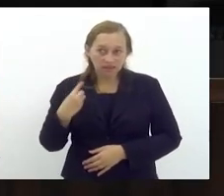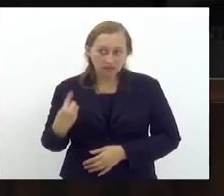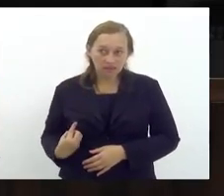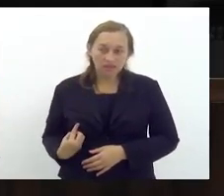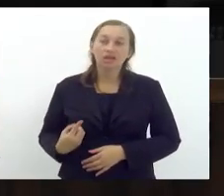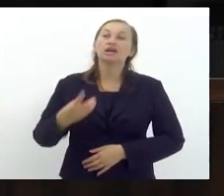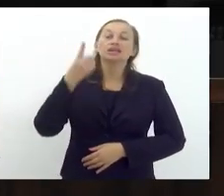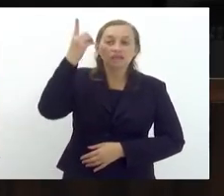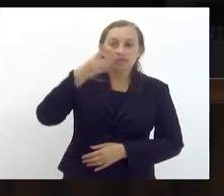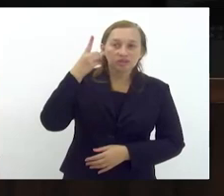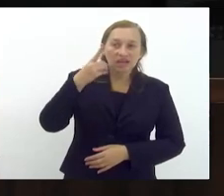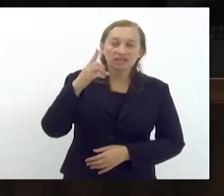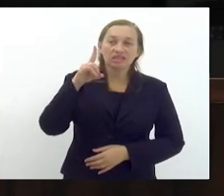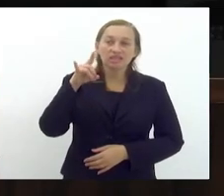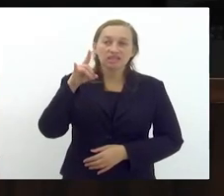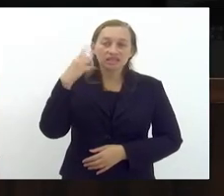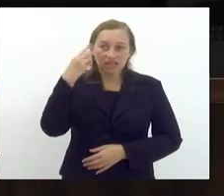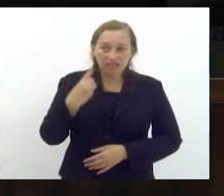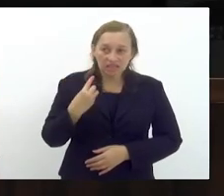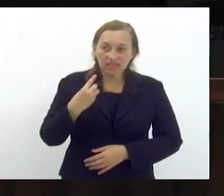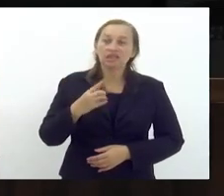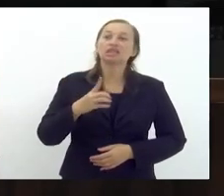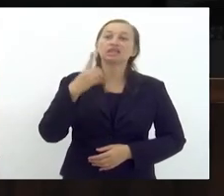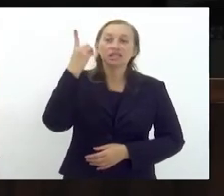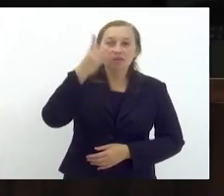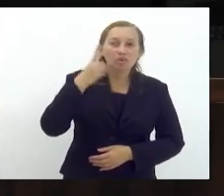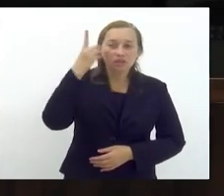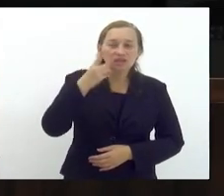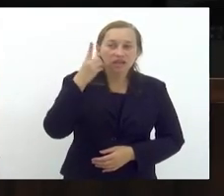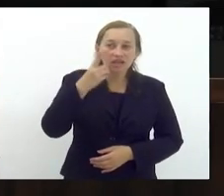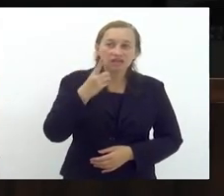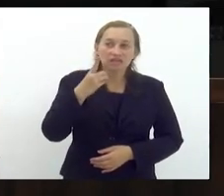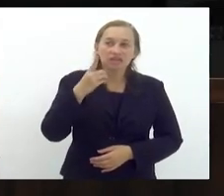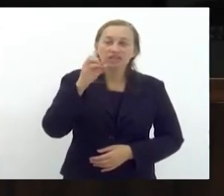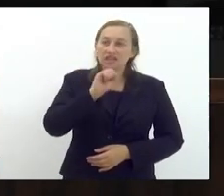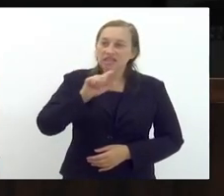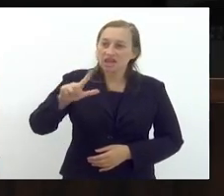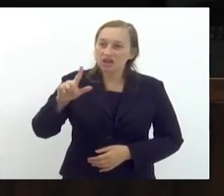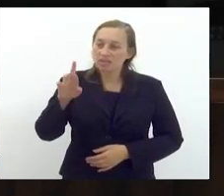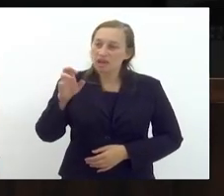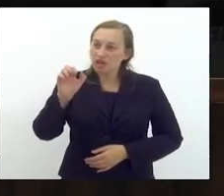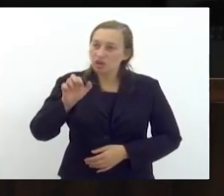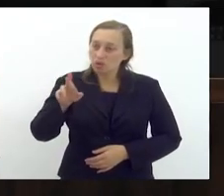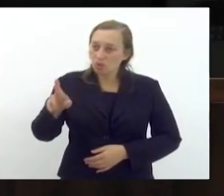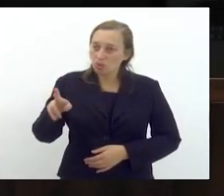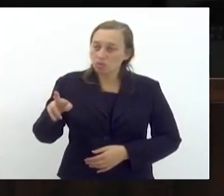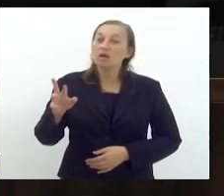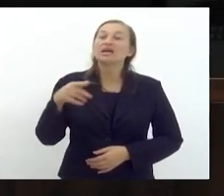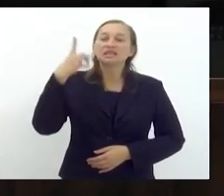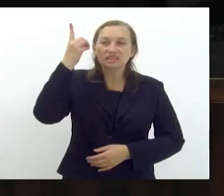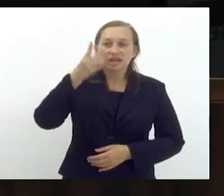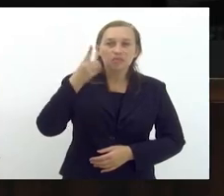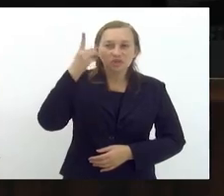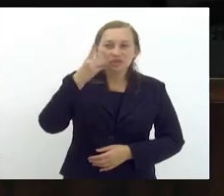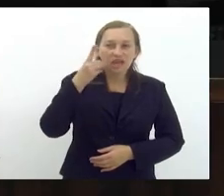deputada Dani Monteiro Deputado Daniel librelon Deputado